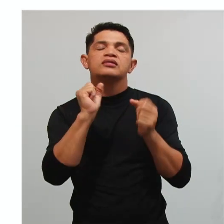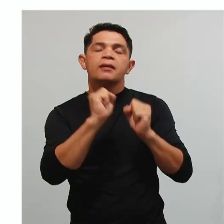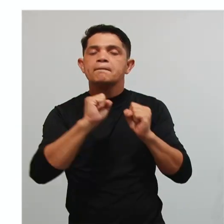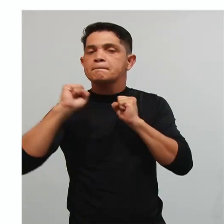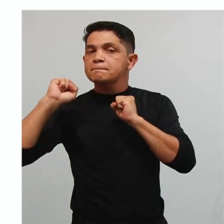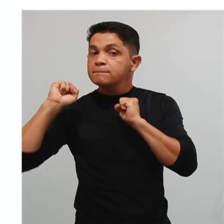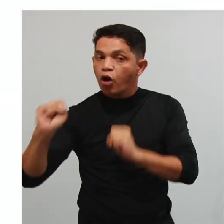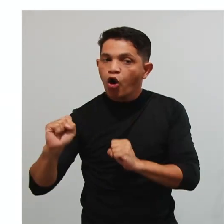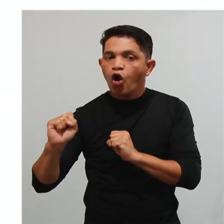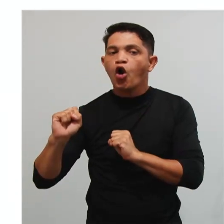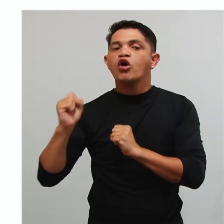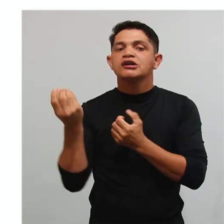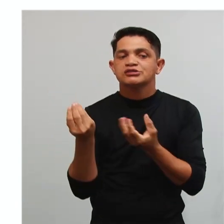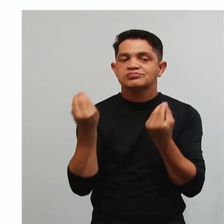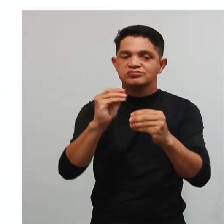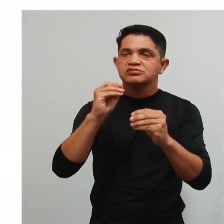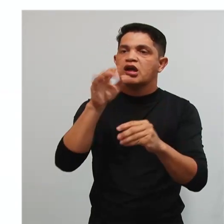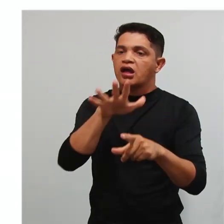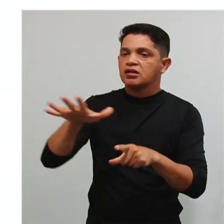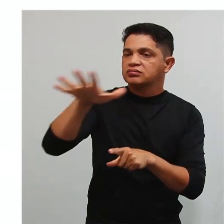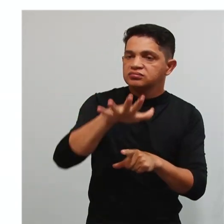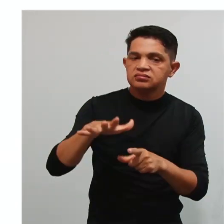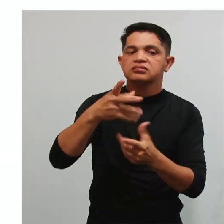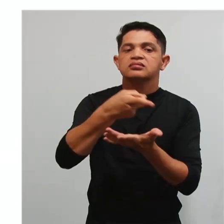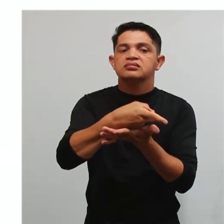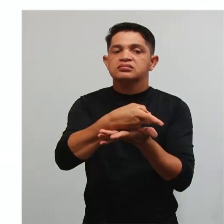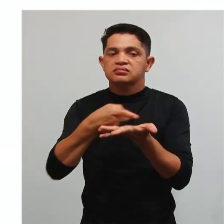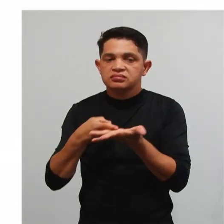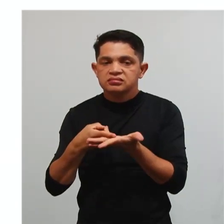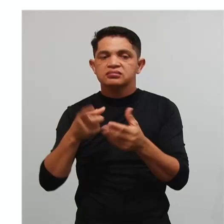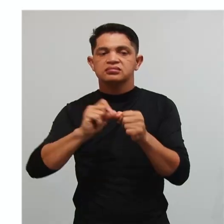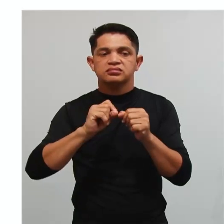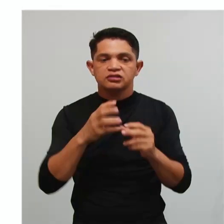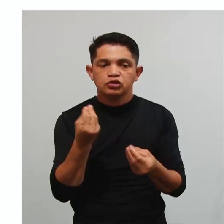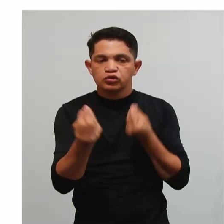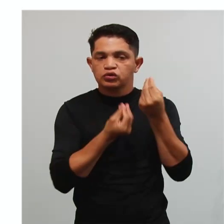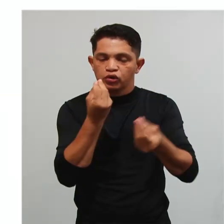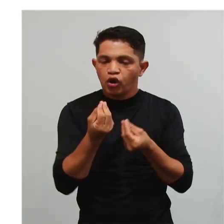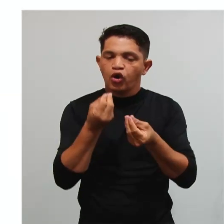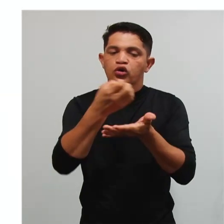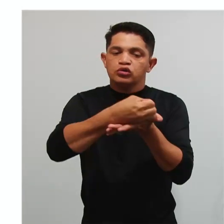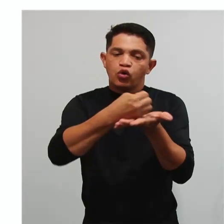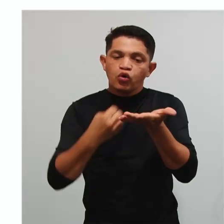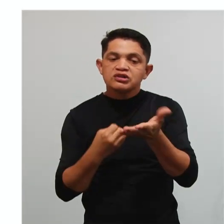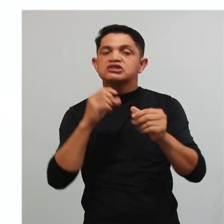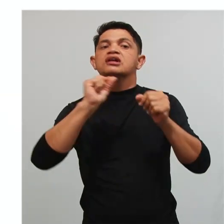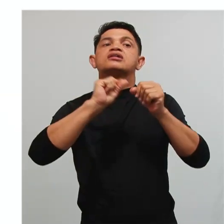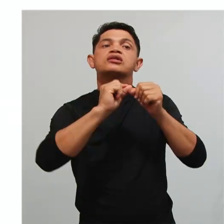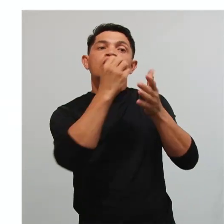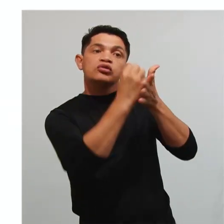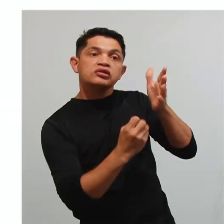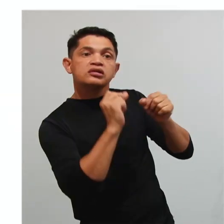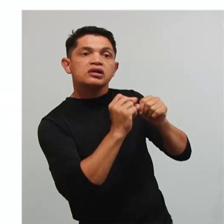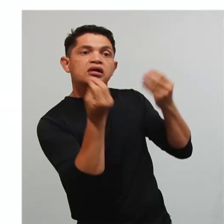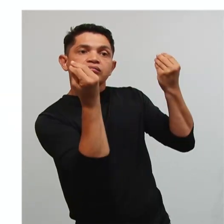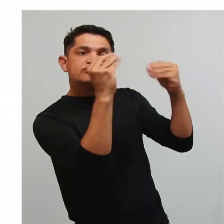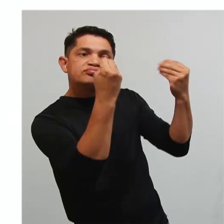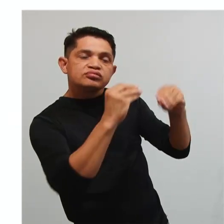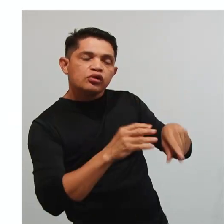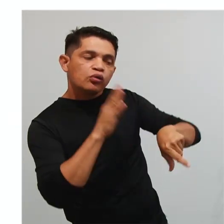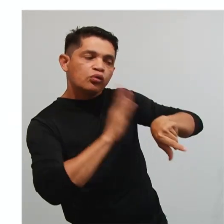ter lá no seu ambiente de trabalho, já salvo, pronto lá, e preenchendo